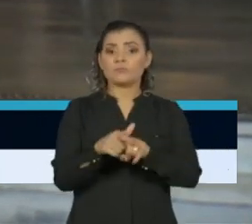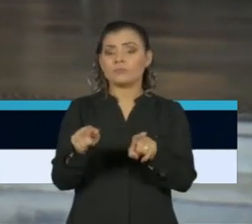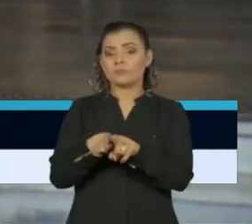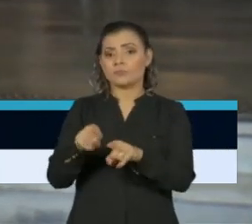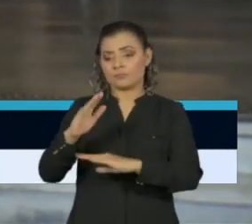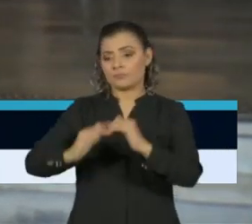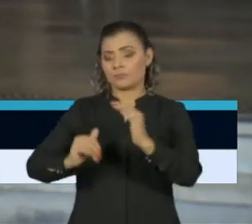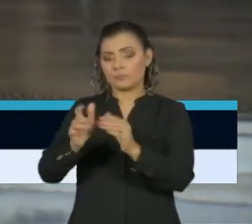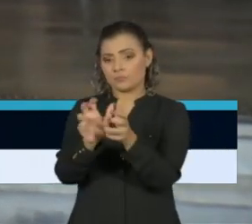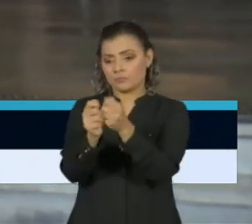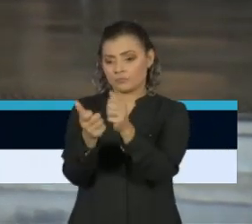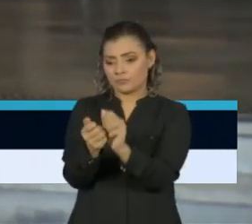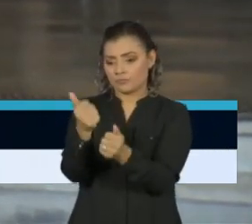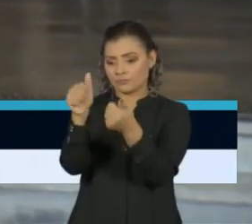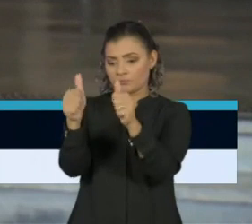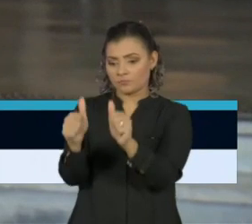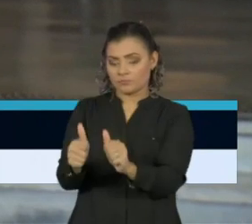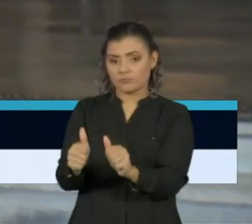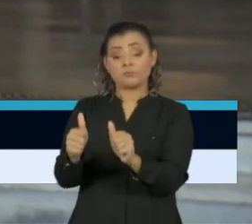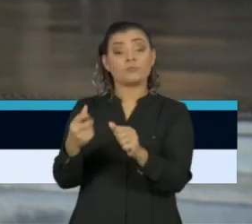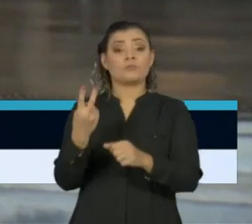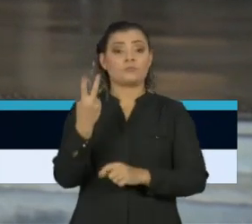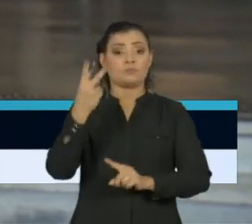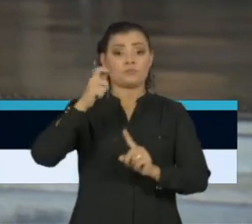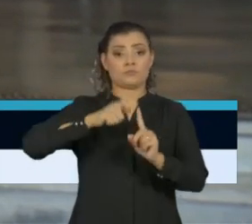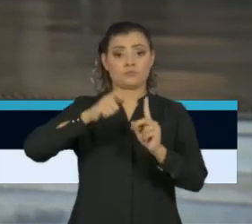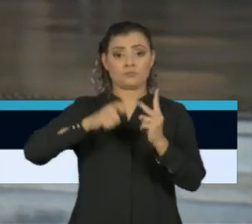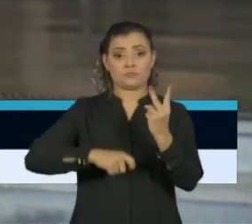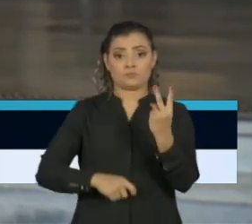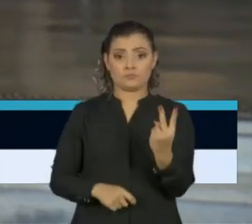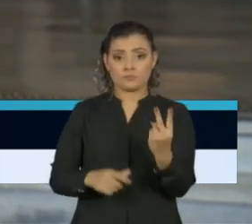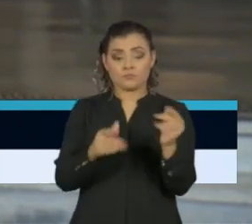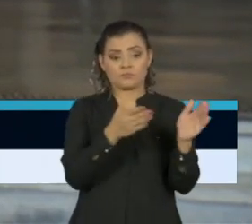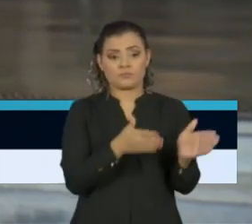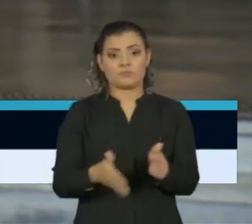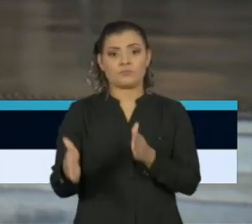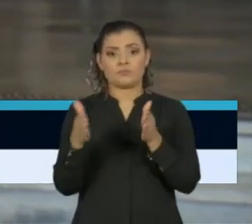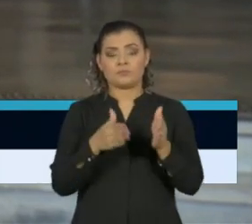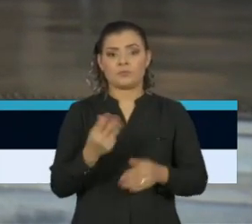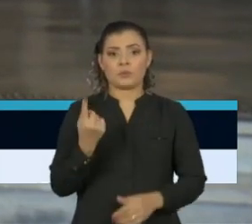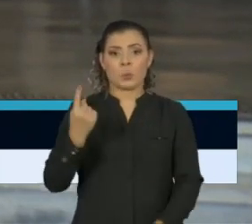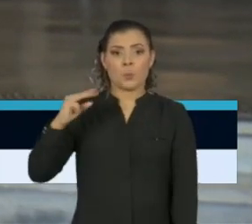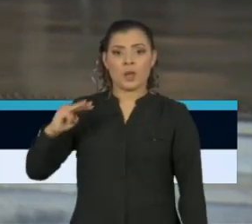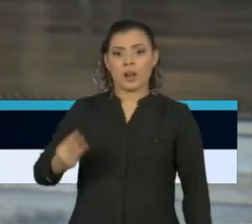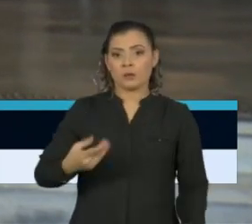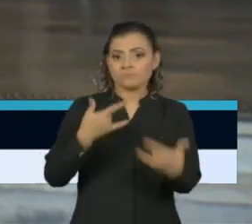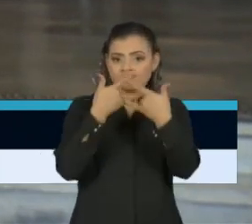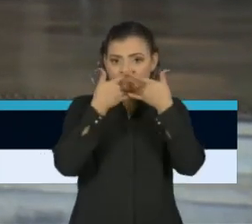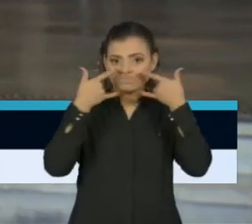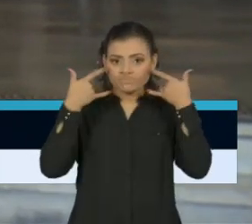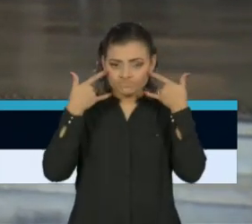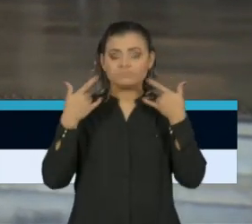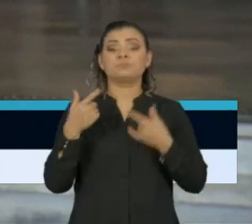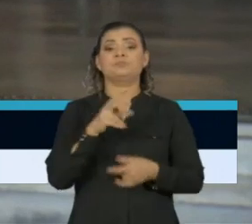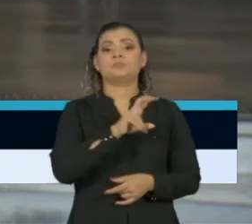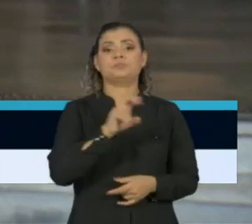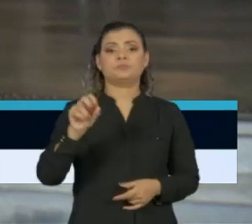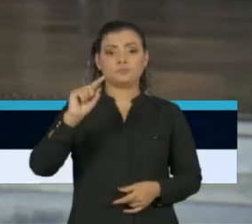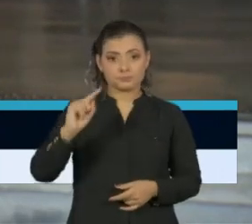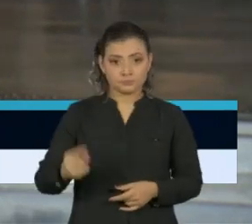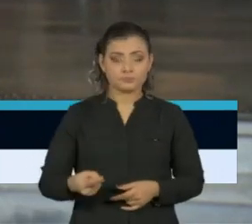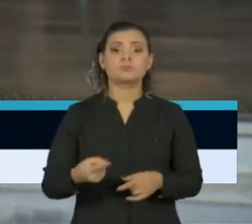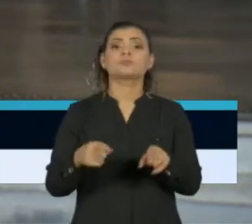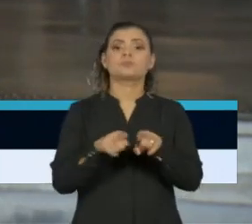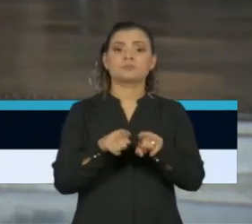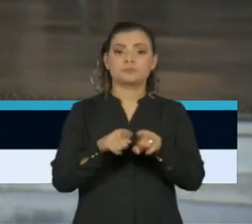que serão contratados pelo prazo de 2 meses para a confecção de 1 milhão de máscaras, 500.000